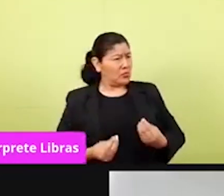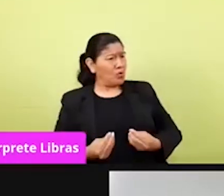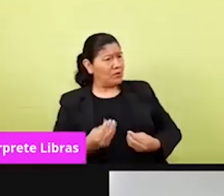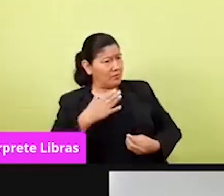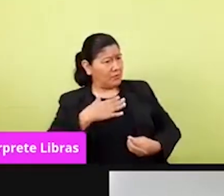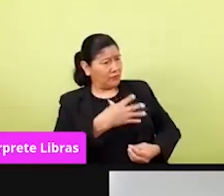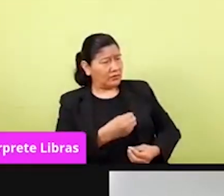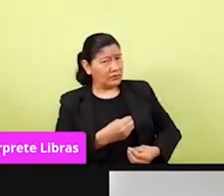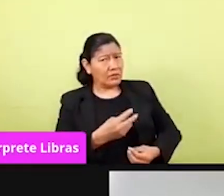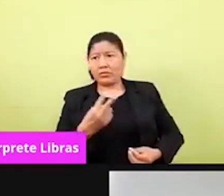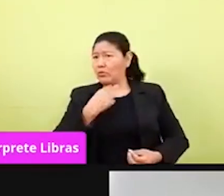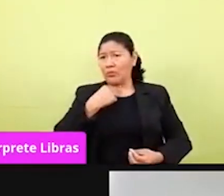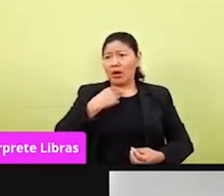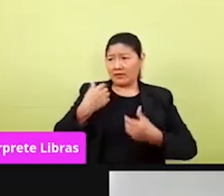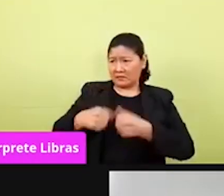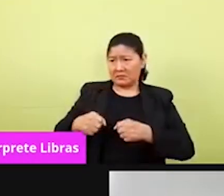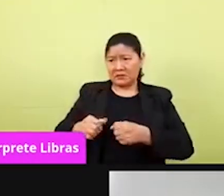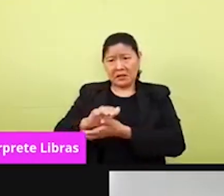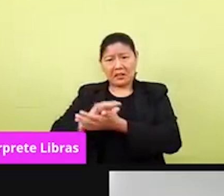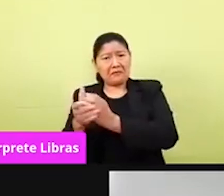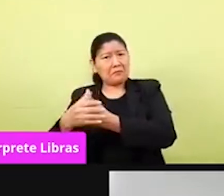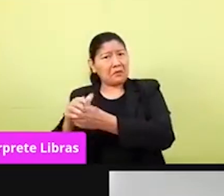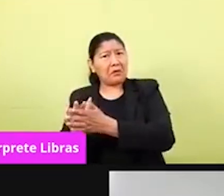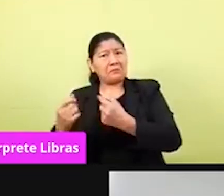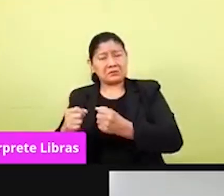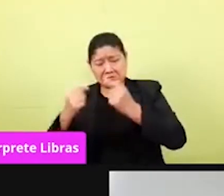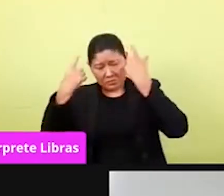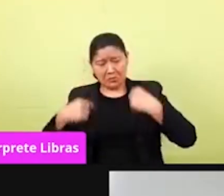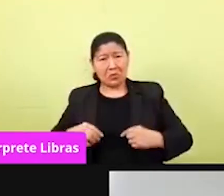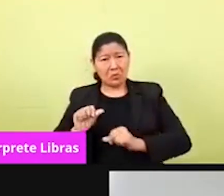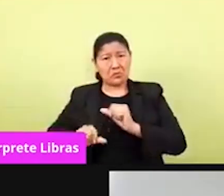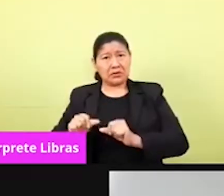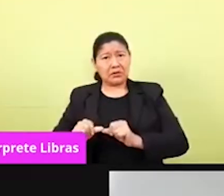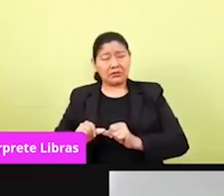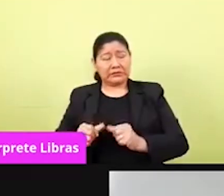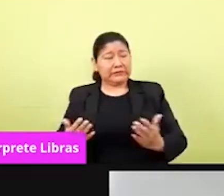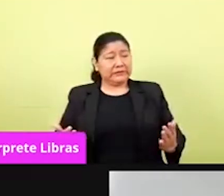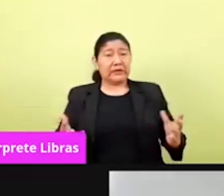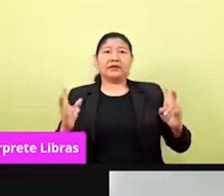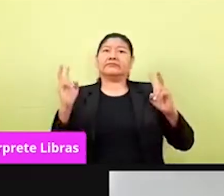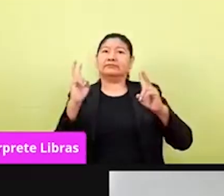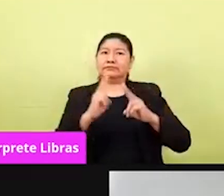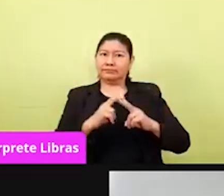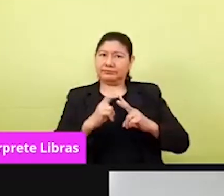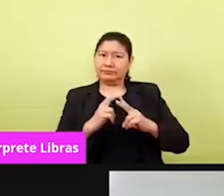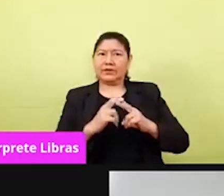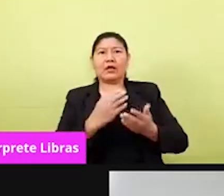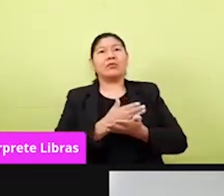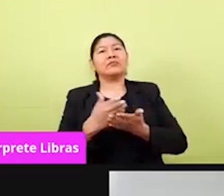criança no colo. Então, perceba que é uma situação que é da pandemia, né, mas que